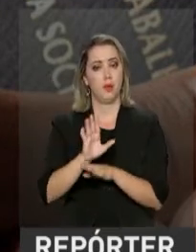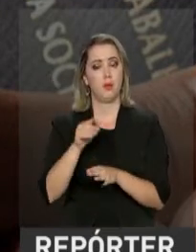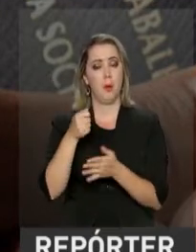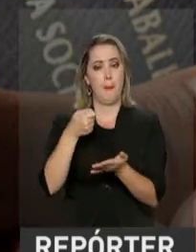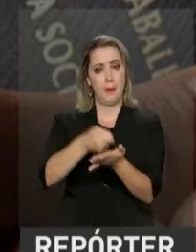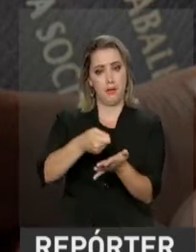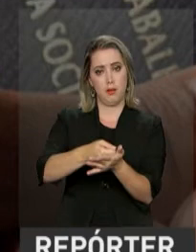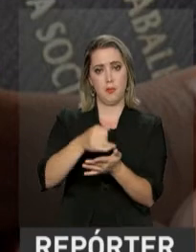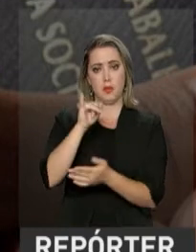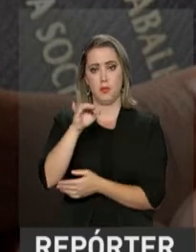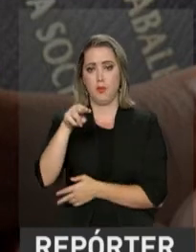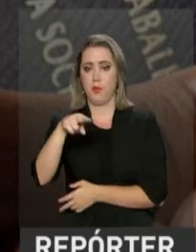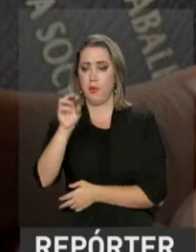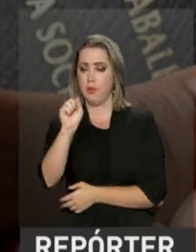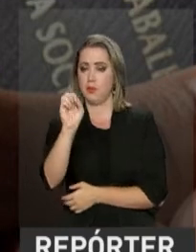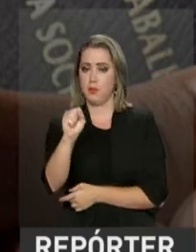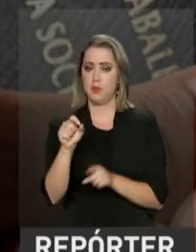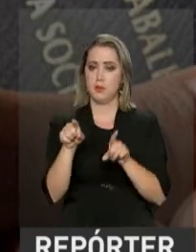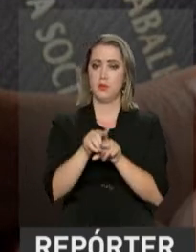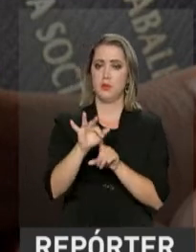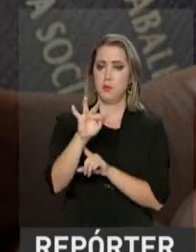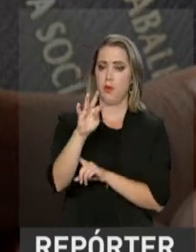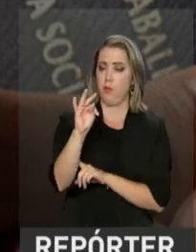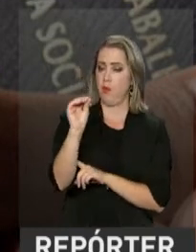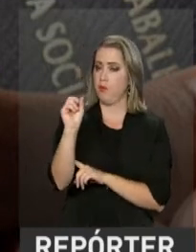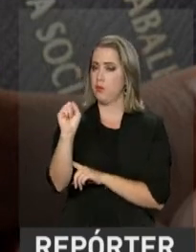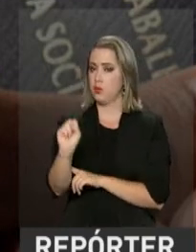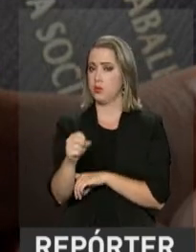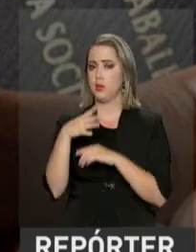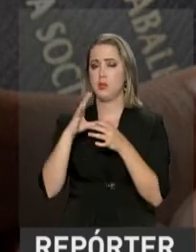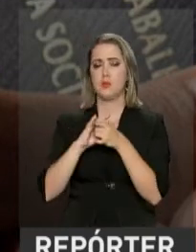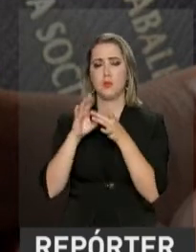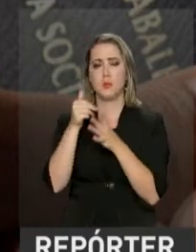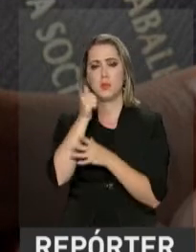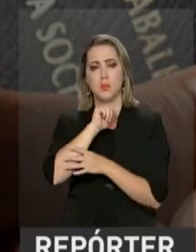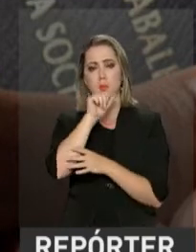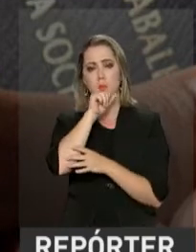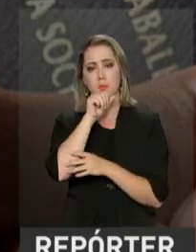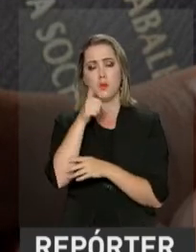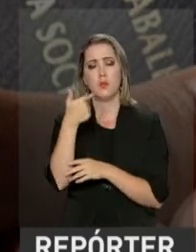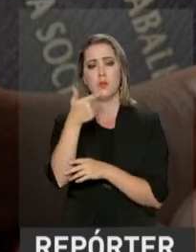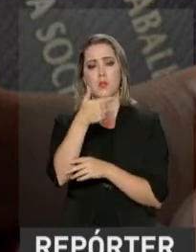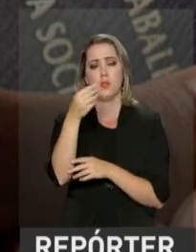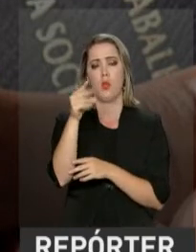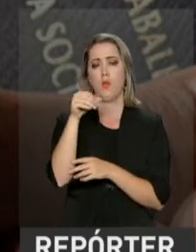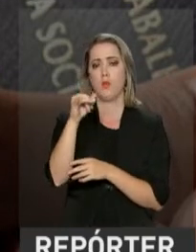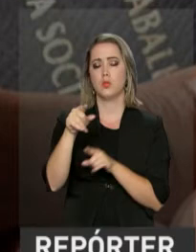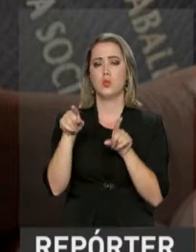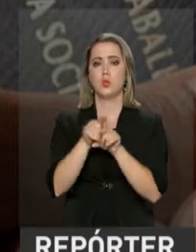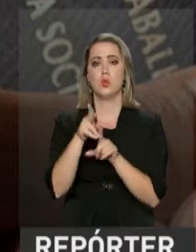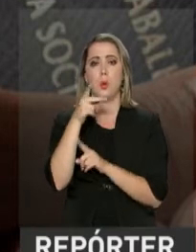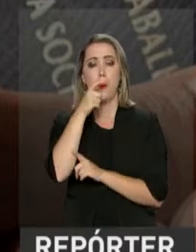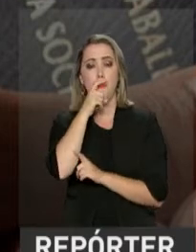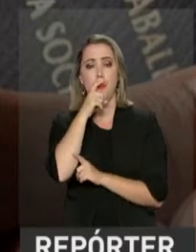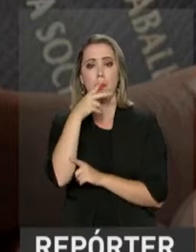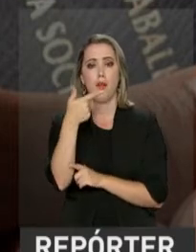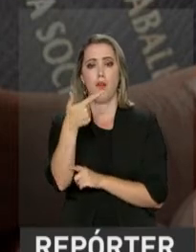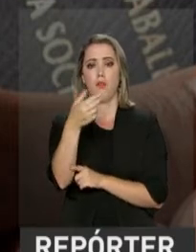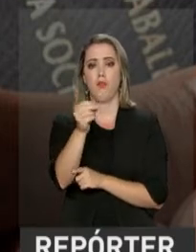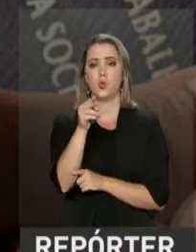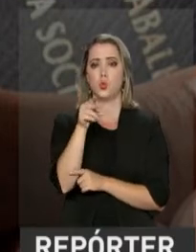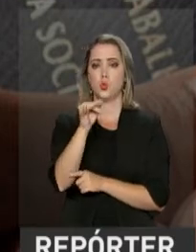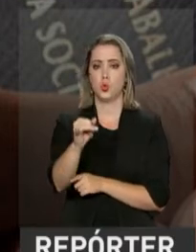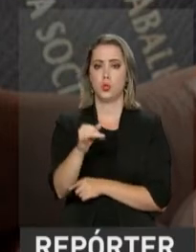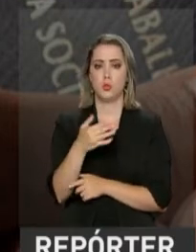e ao fgts licença-maternidade de no mínimo 120 dias e de paternidade de 20